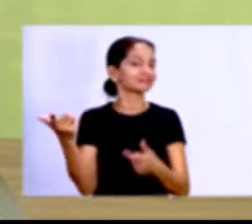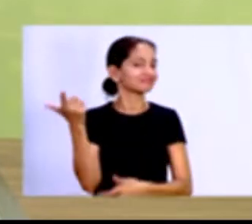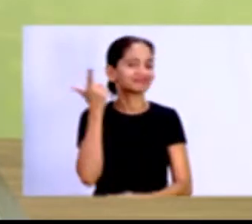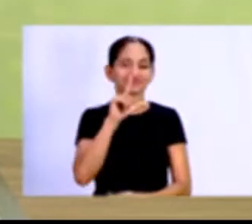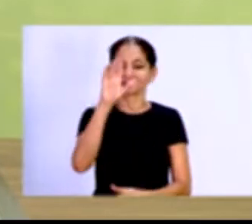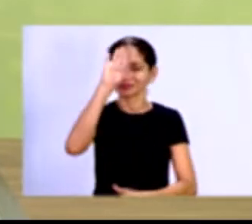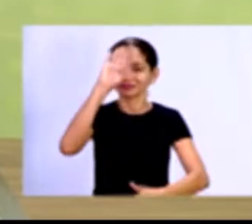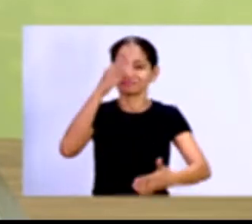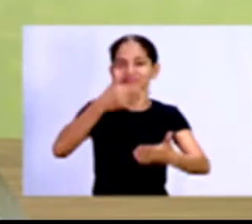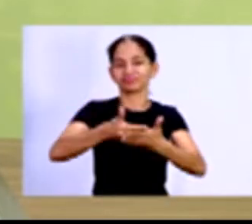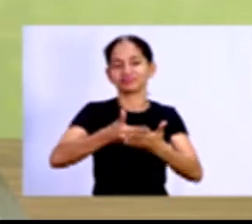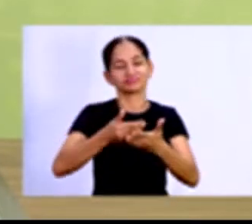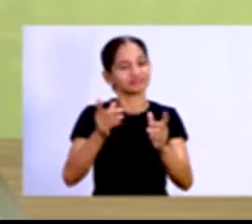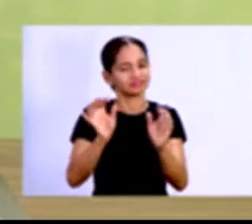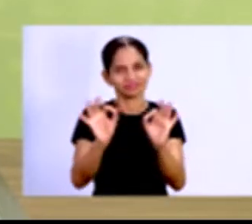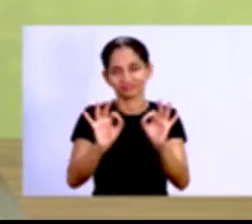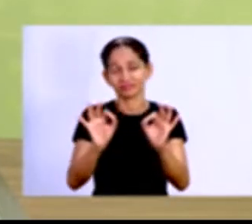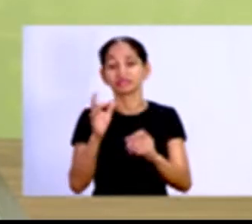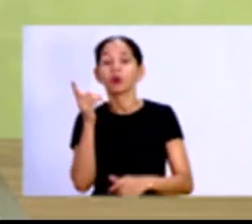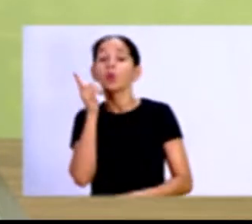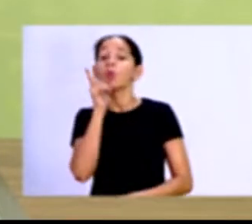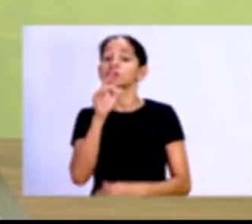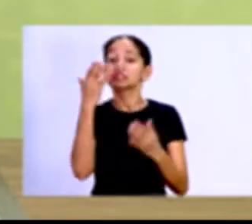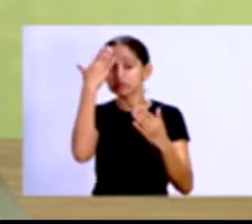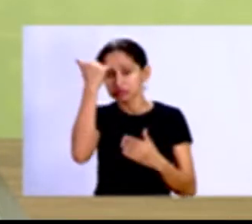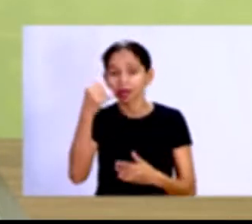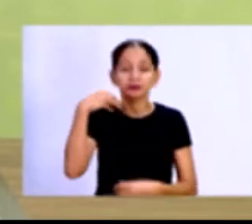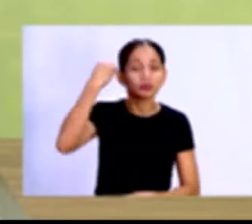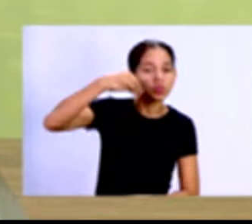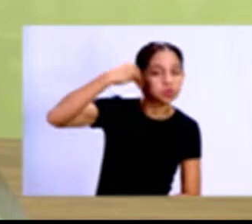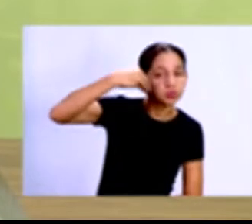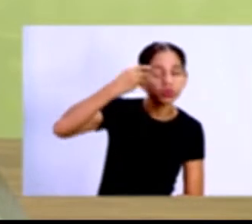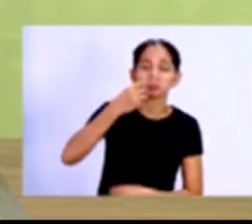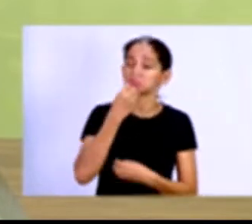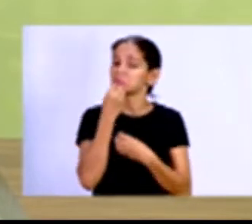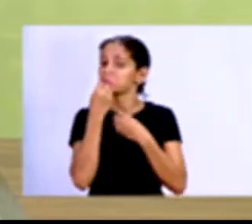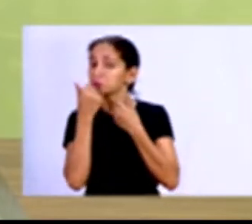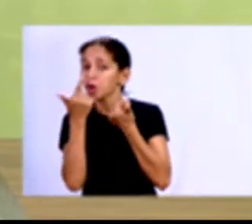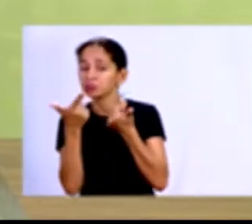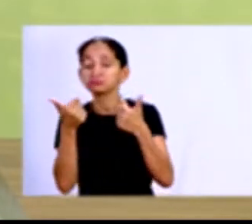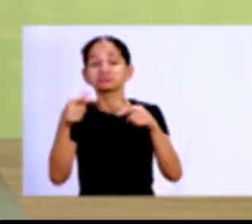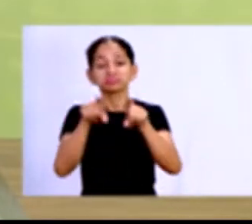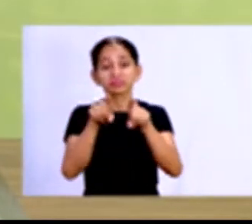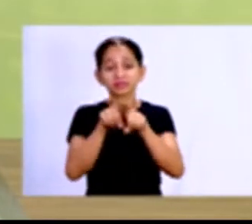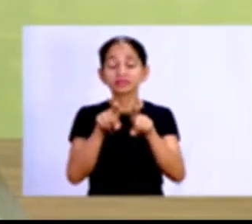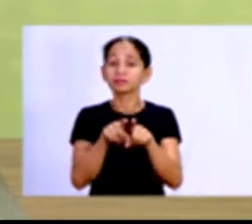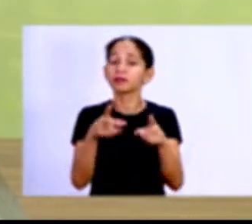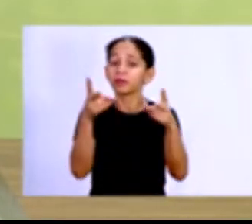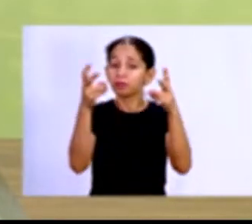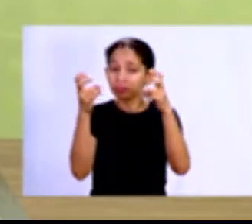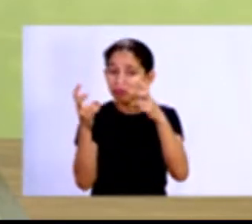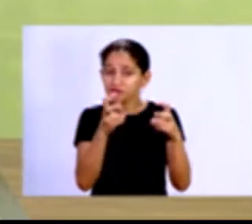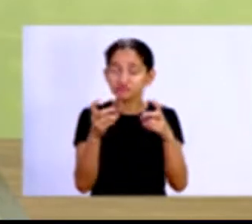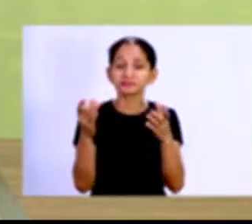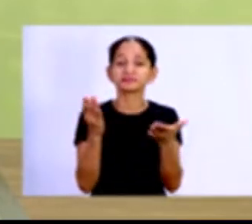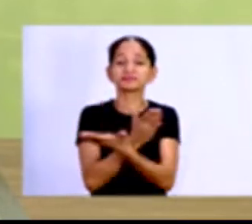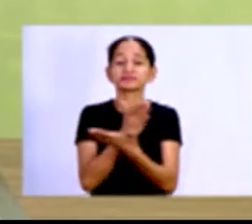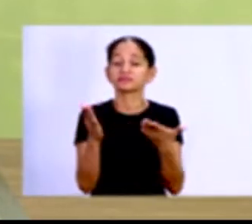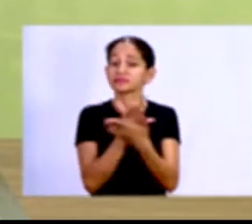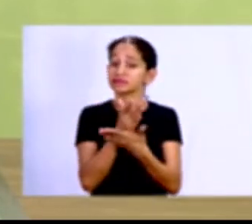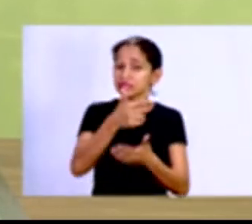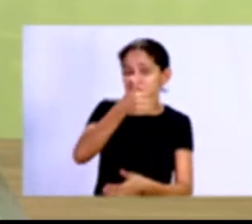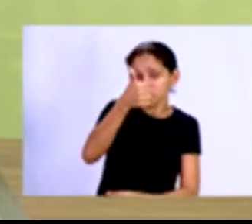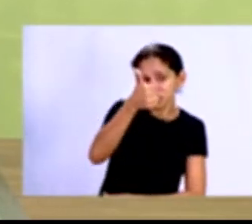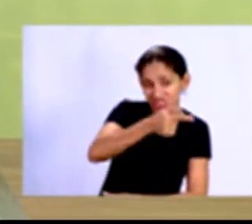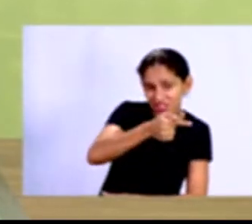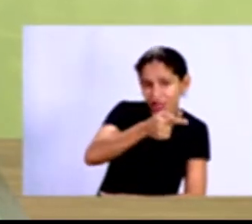têm essa habilidade. E isso mostra um lado positivo, né? Observe que nós temos um campo para atuar, né? Então tem